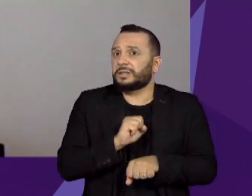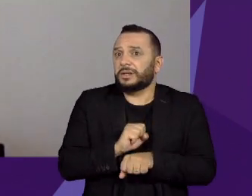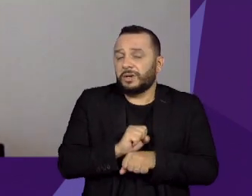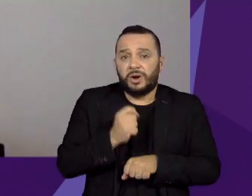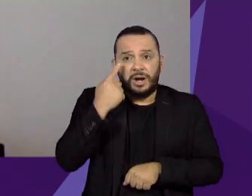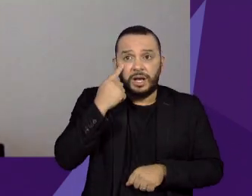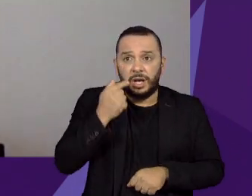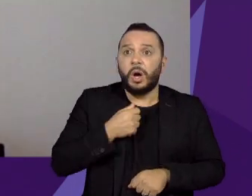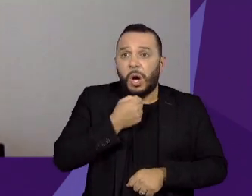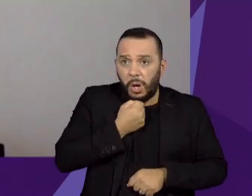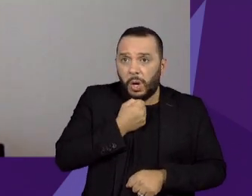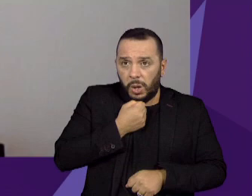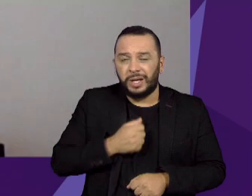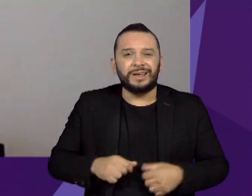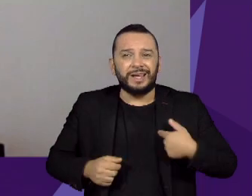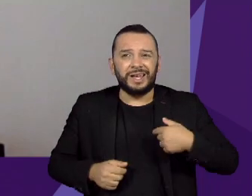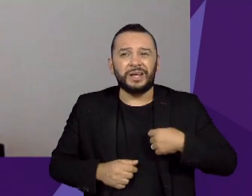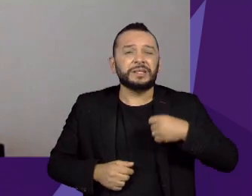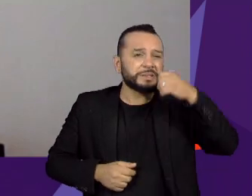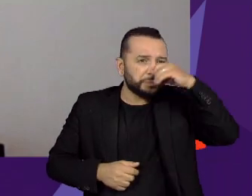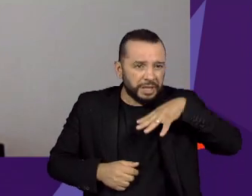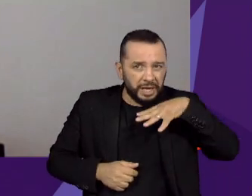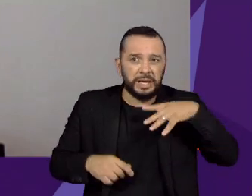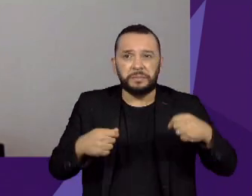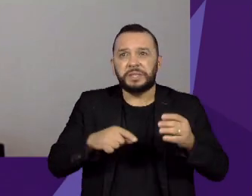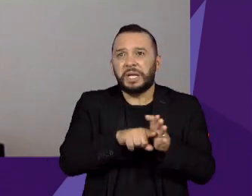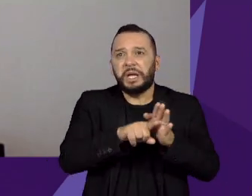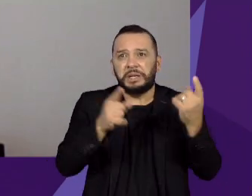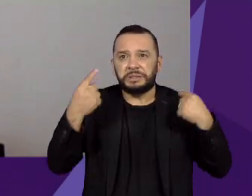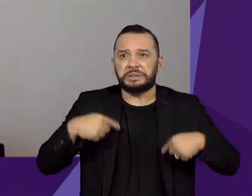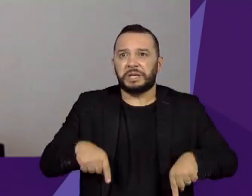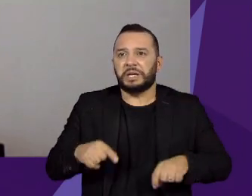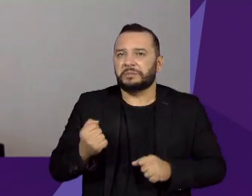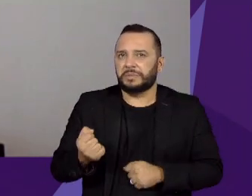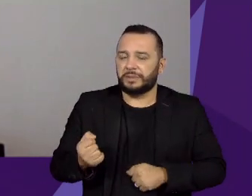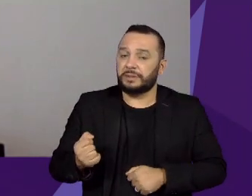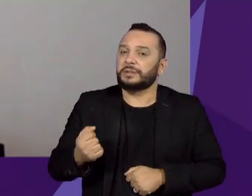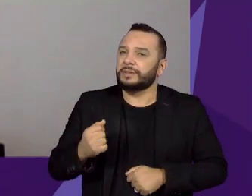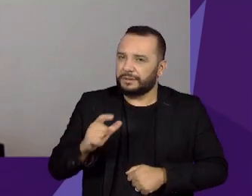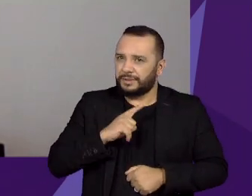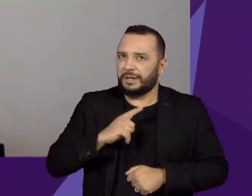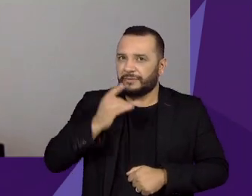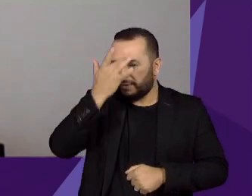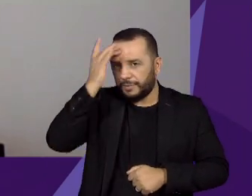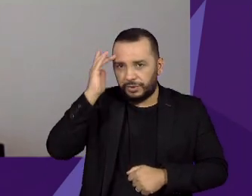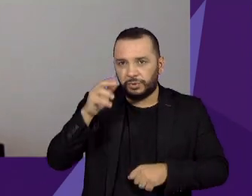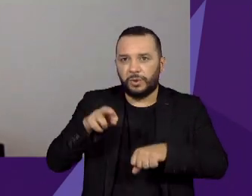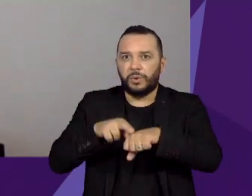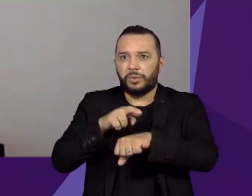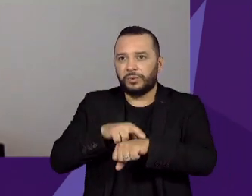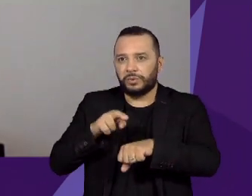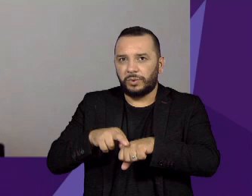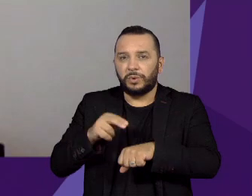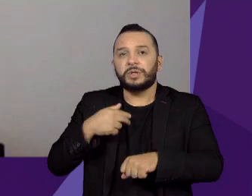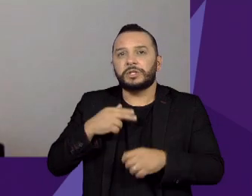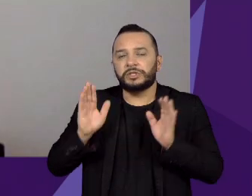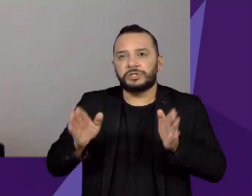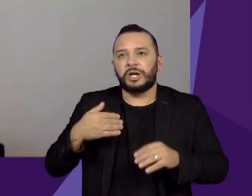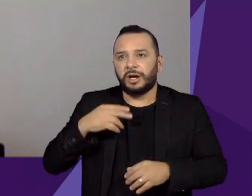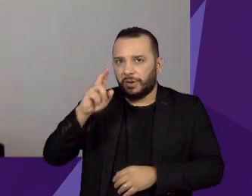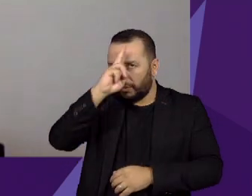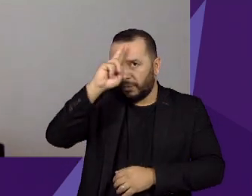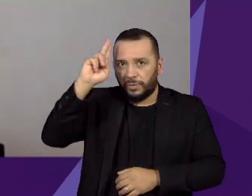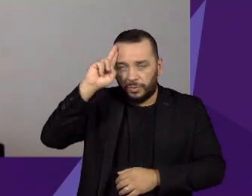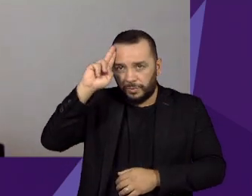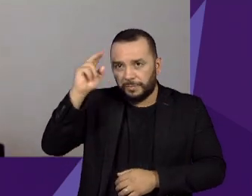eu tossi, eu espirrei, eu preciso fazer o exame, porque eu acho que eu vi. Teve um caso de uma pessoa em Rondônia que ela pegou um Uber compartilhado, eu